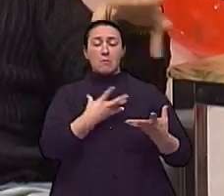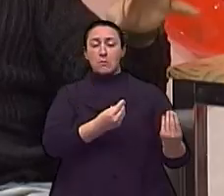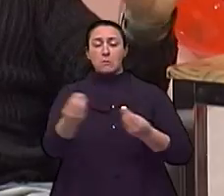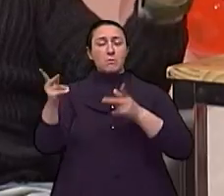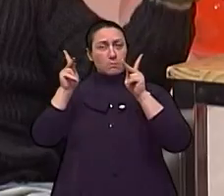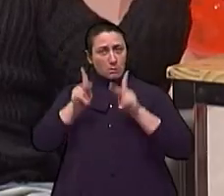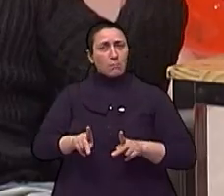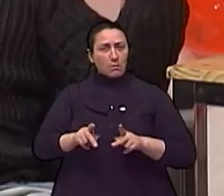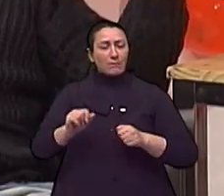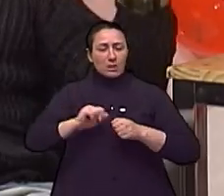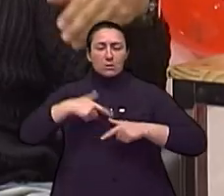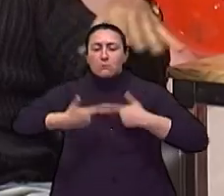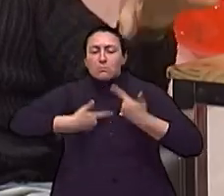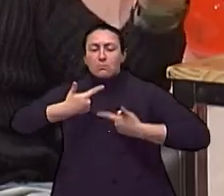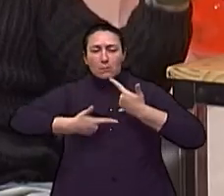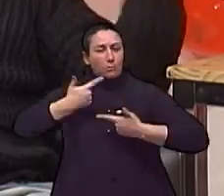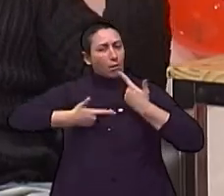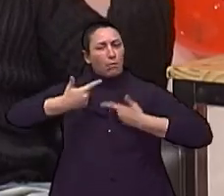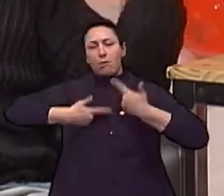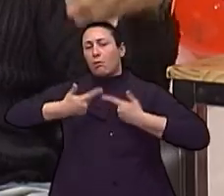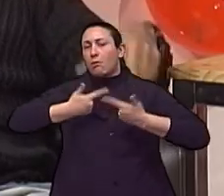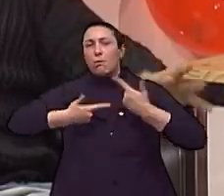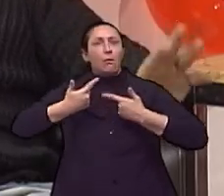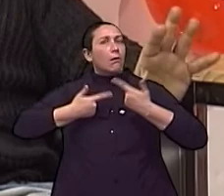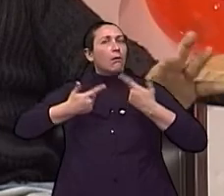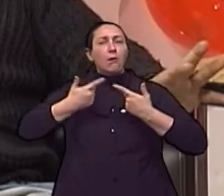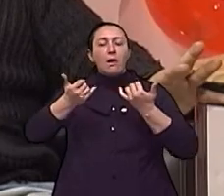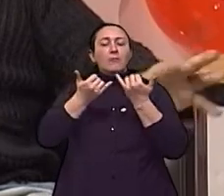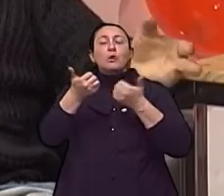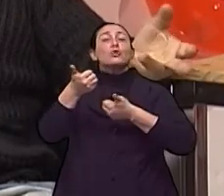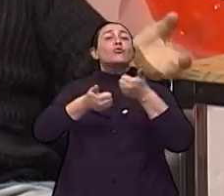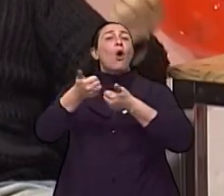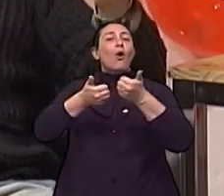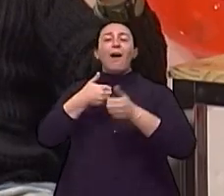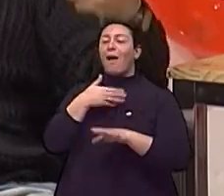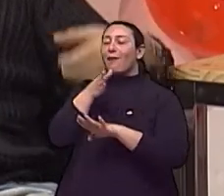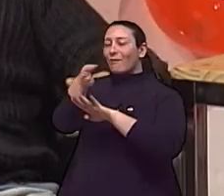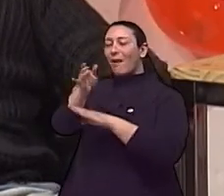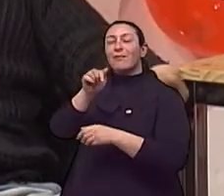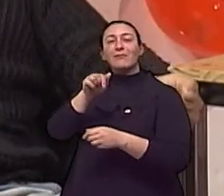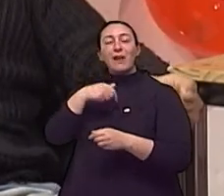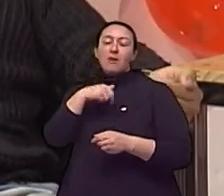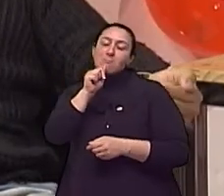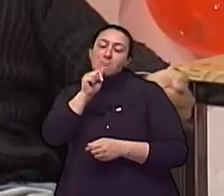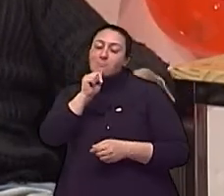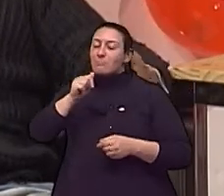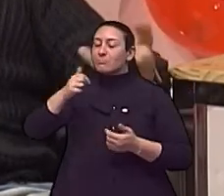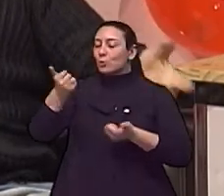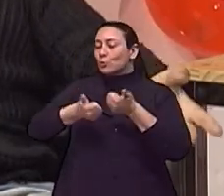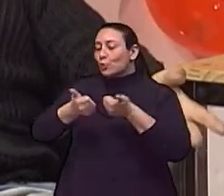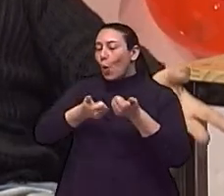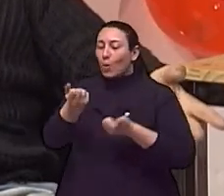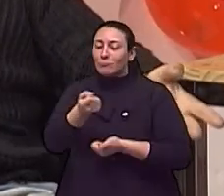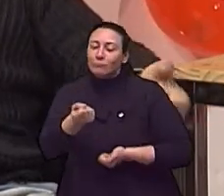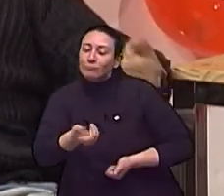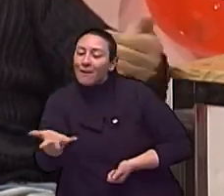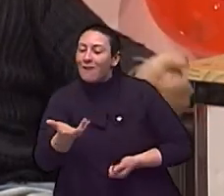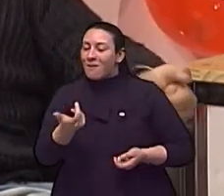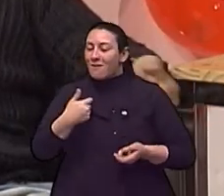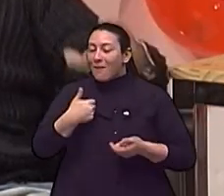eu vou lá e me enfia no cassino e começo aí não tem mais hora é mais volto bom mas também é tu chegar o